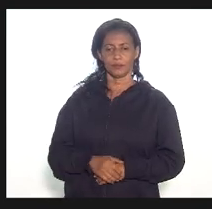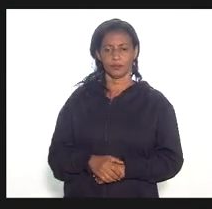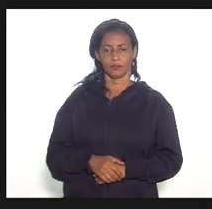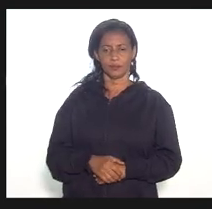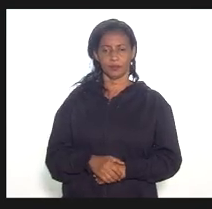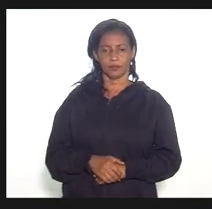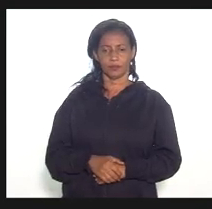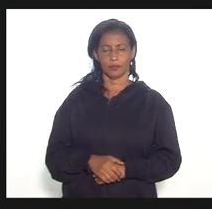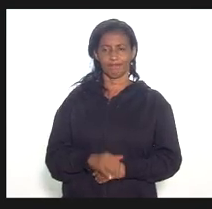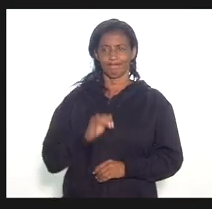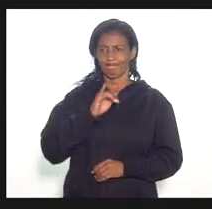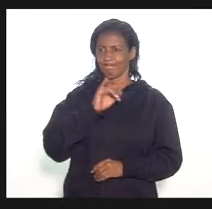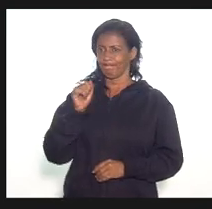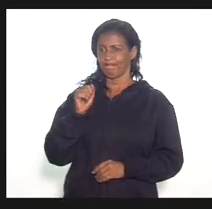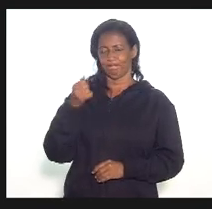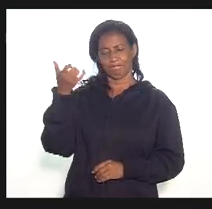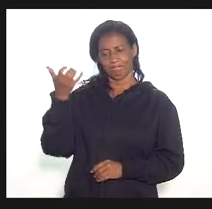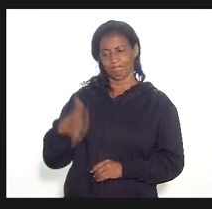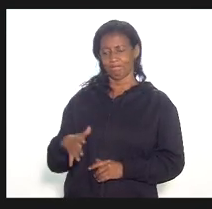isso não tem acontecido